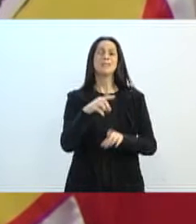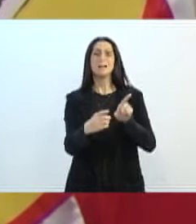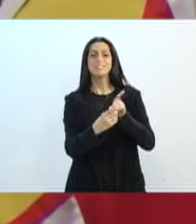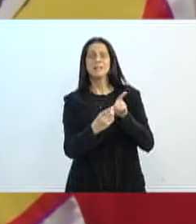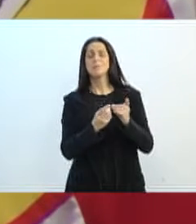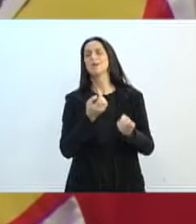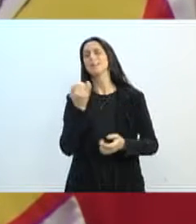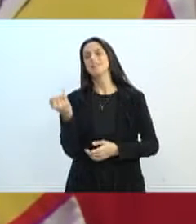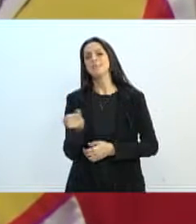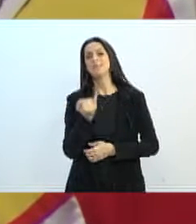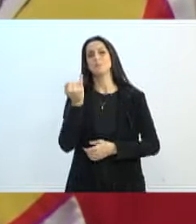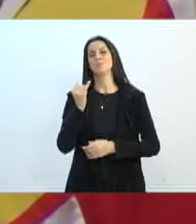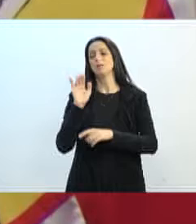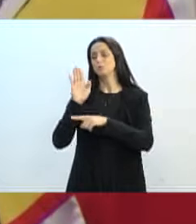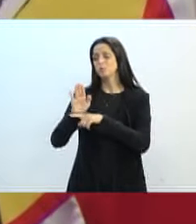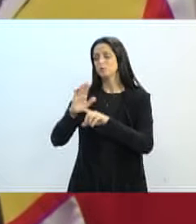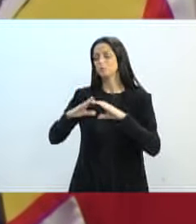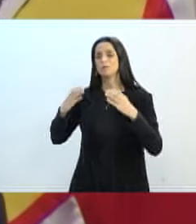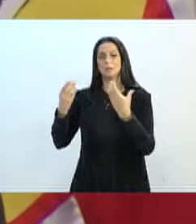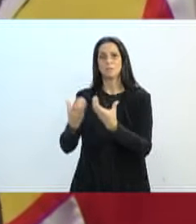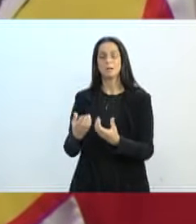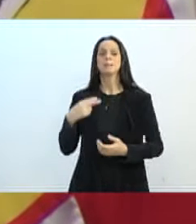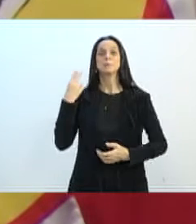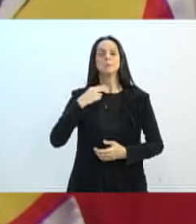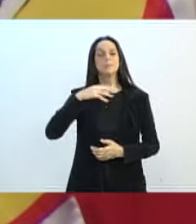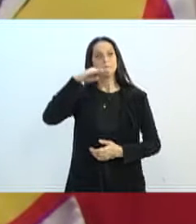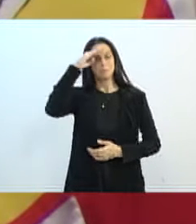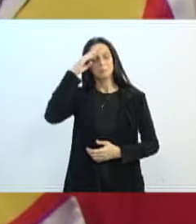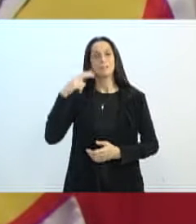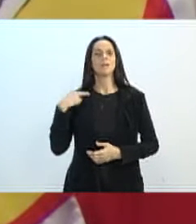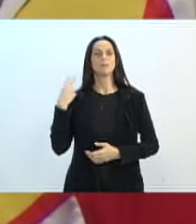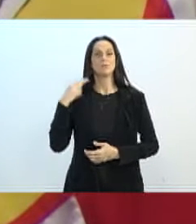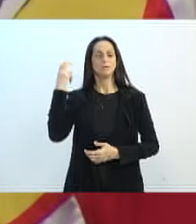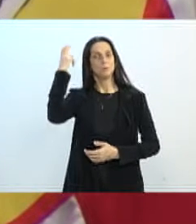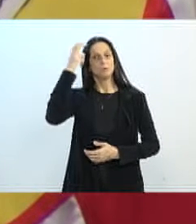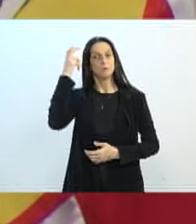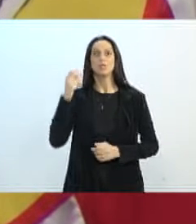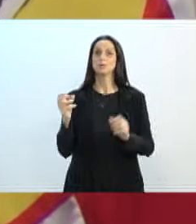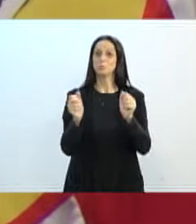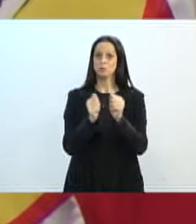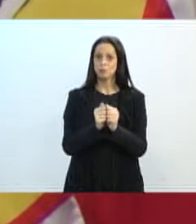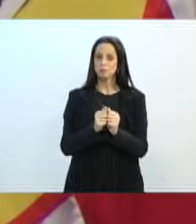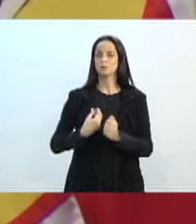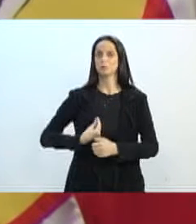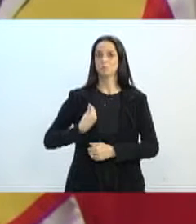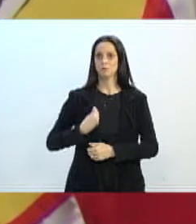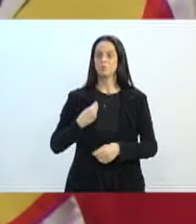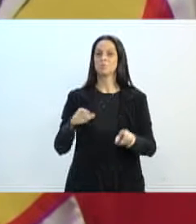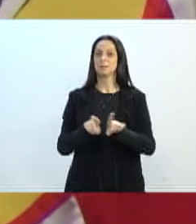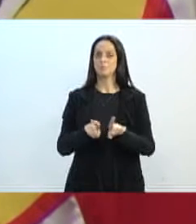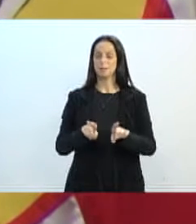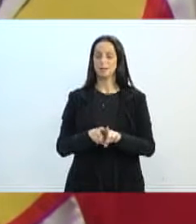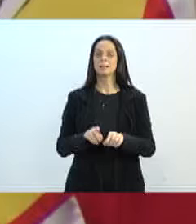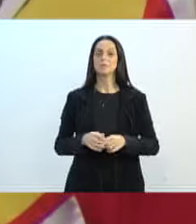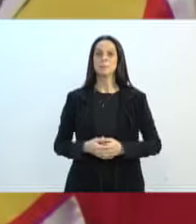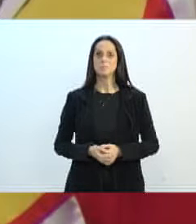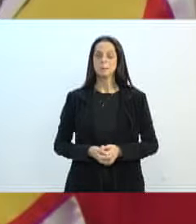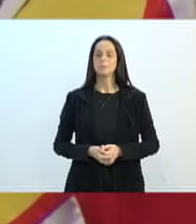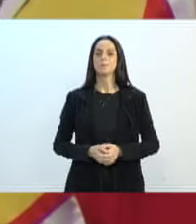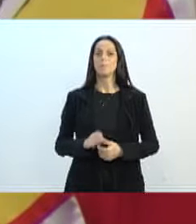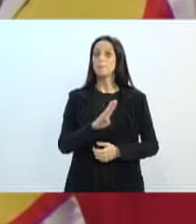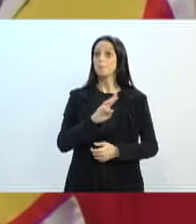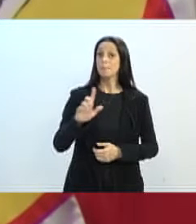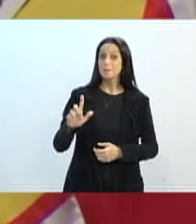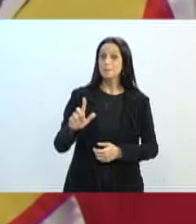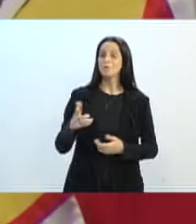nossa comunidade, né? O vereador Jovino, o vereador Alemão também estavam lá, e, sem dúvida nenhuma,